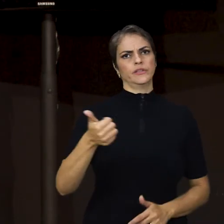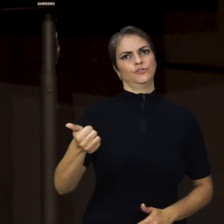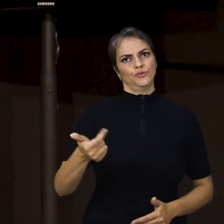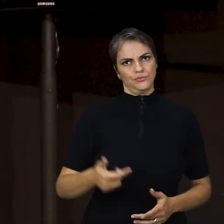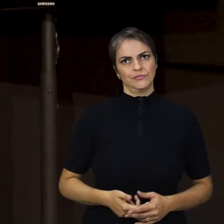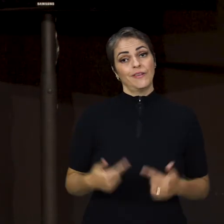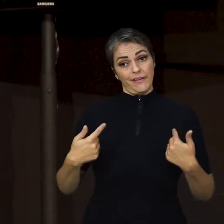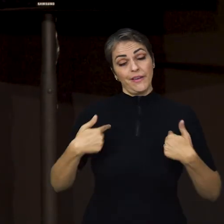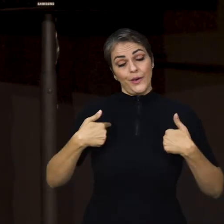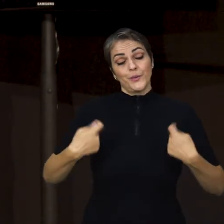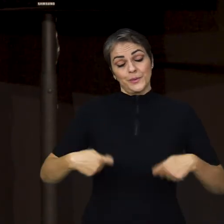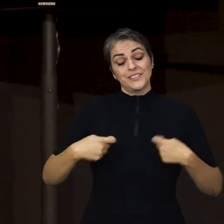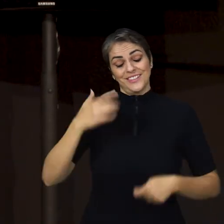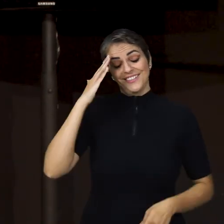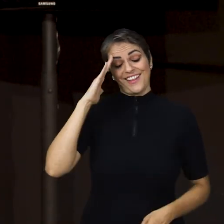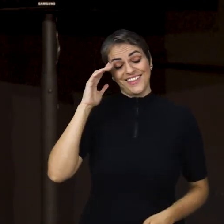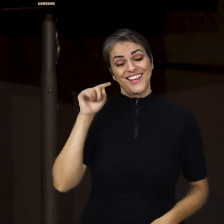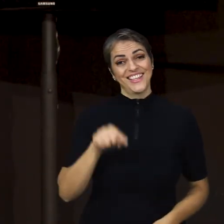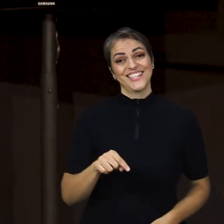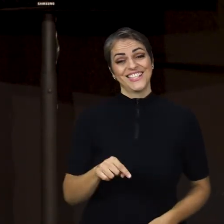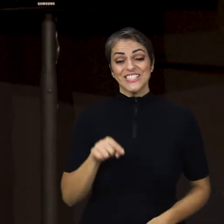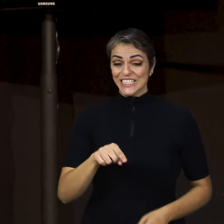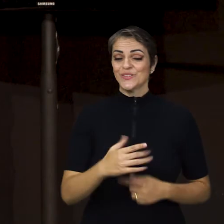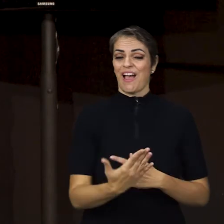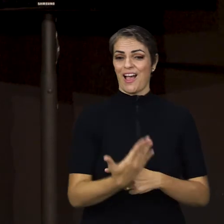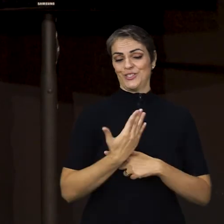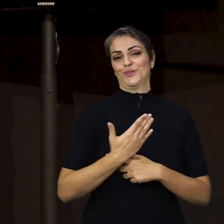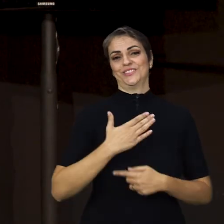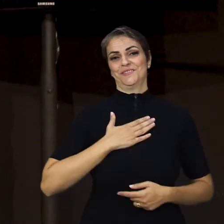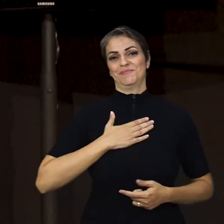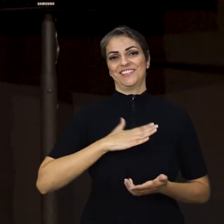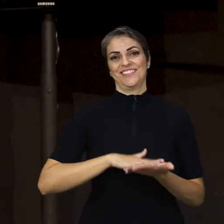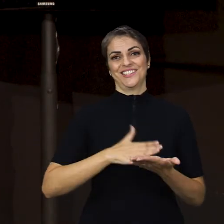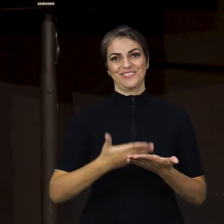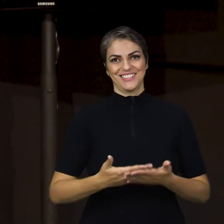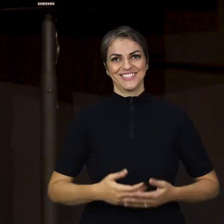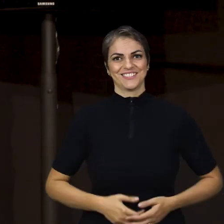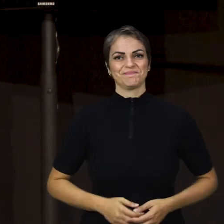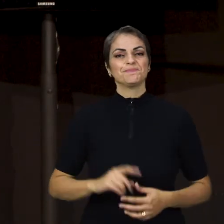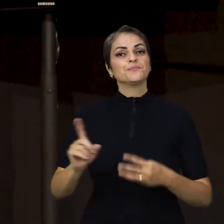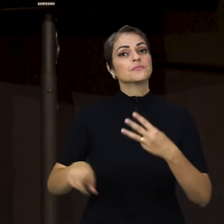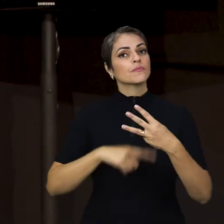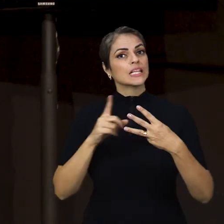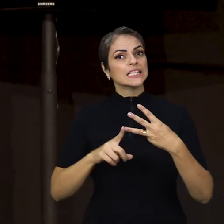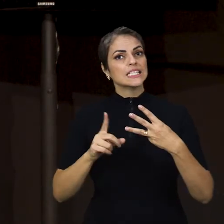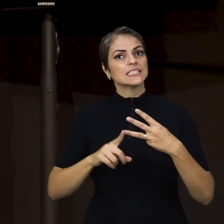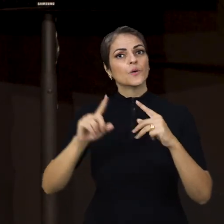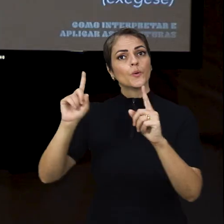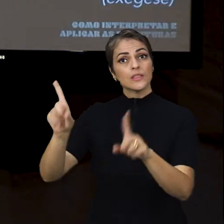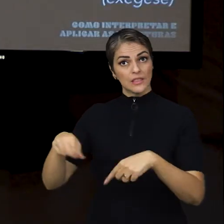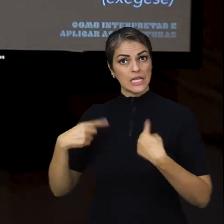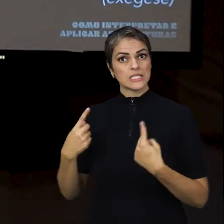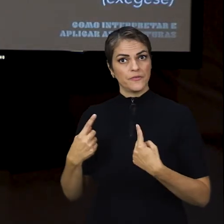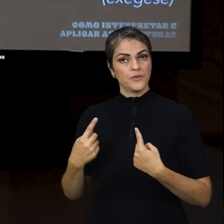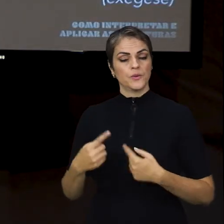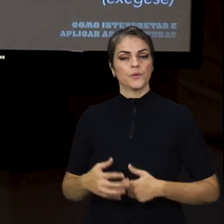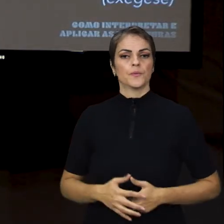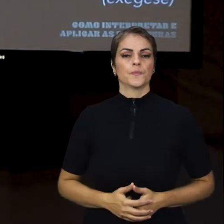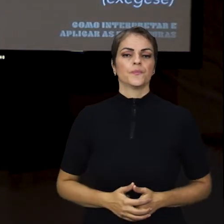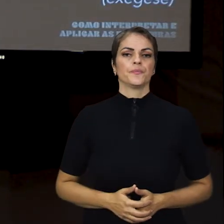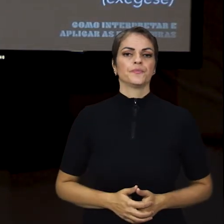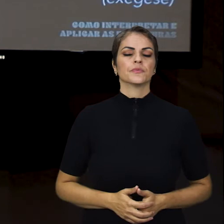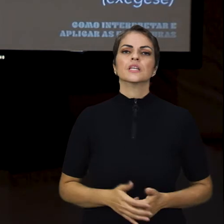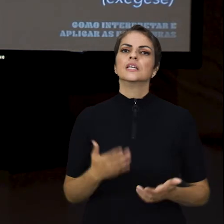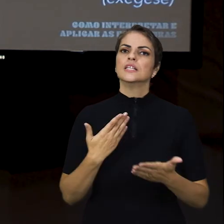ter isso em mente, e isso vai me ajudar muito na minha interpretação. E terceiro desafio que eu quero mencionar hoje é estudar